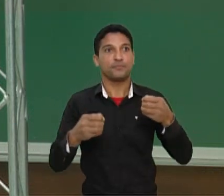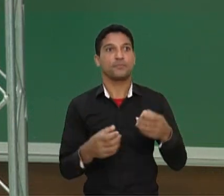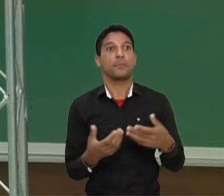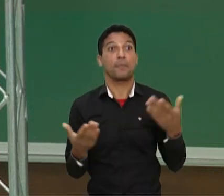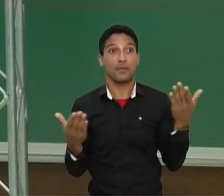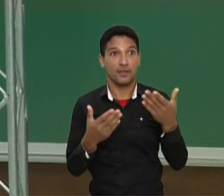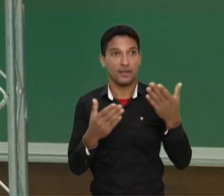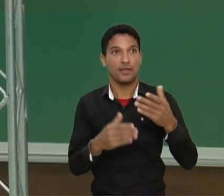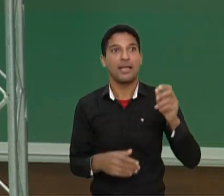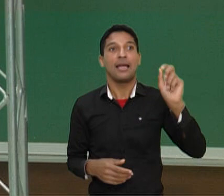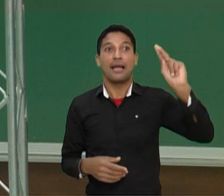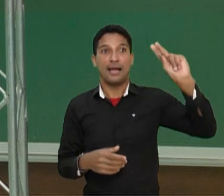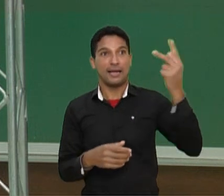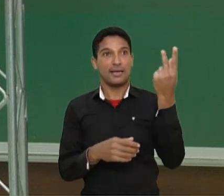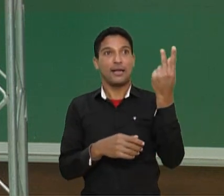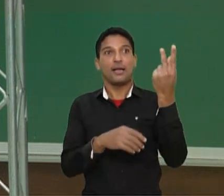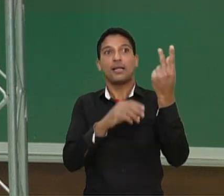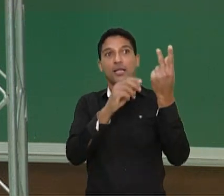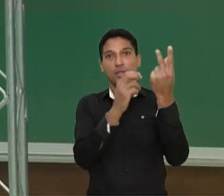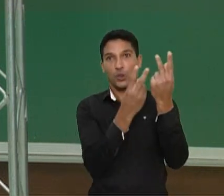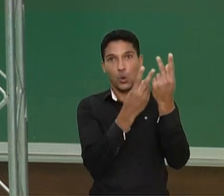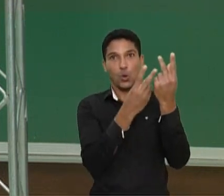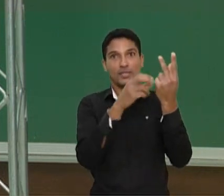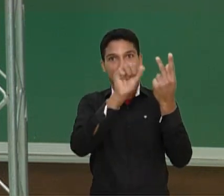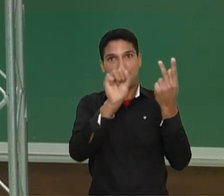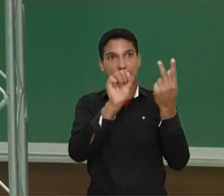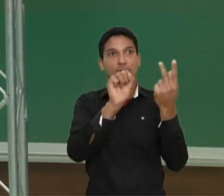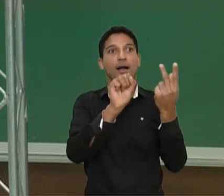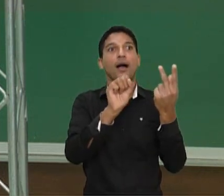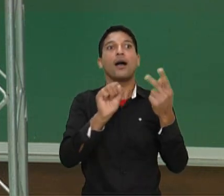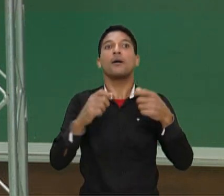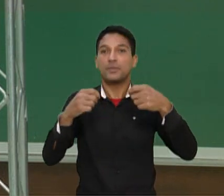então formar esses íons, ionização.